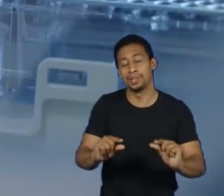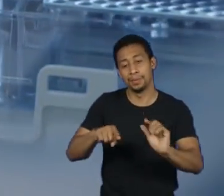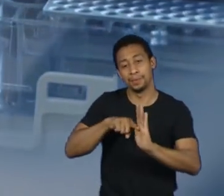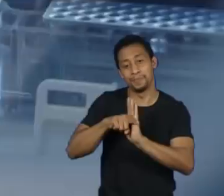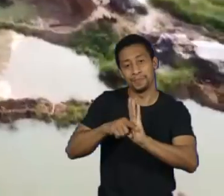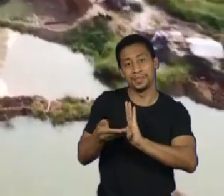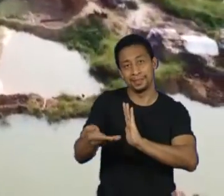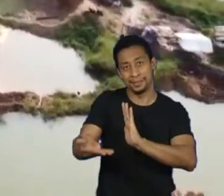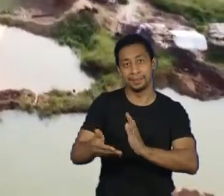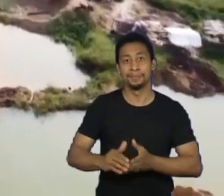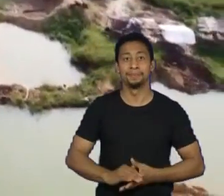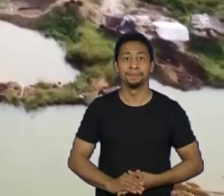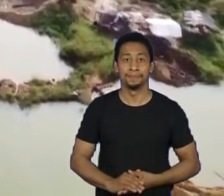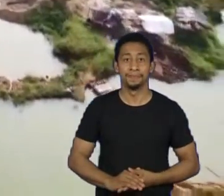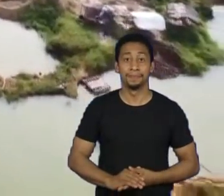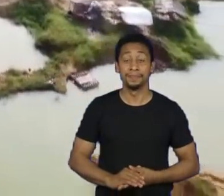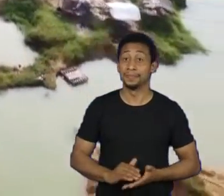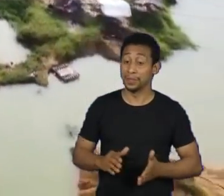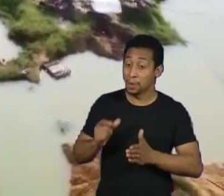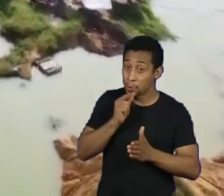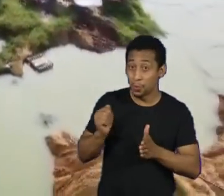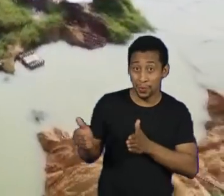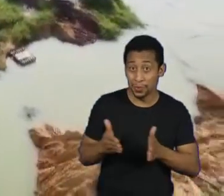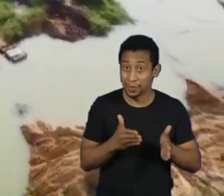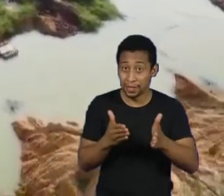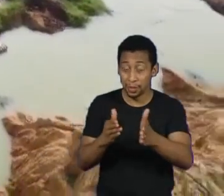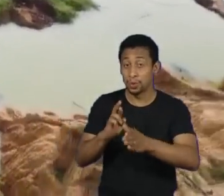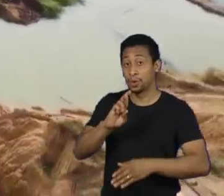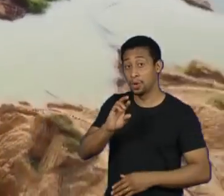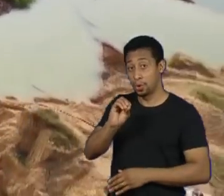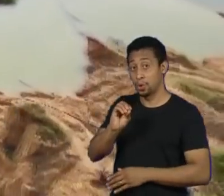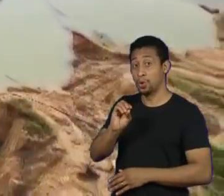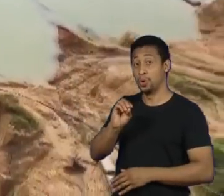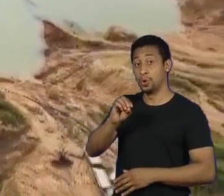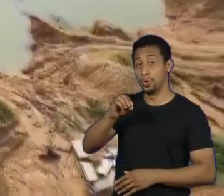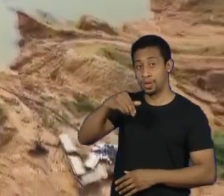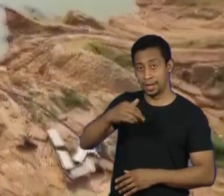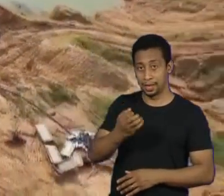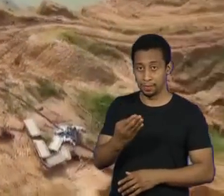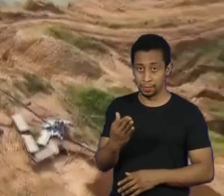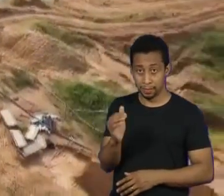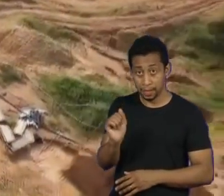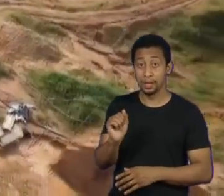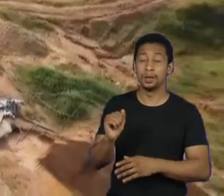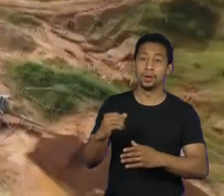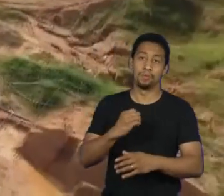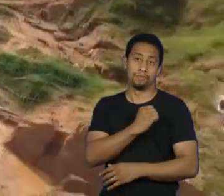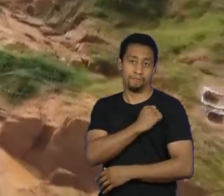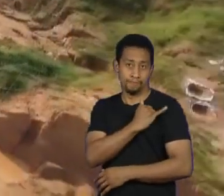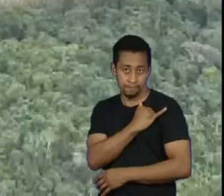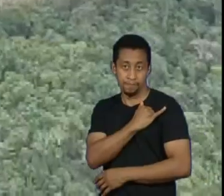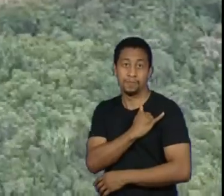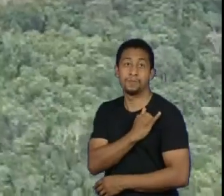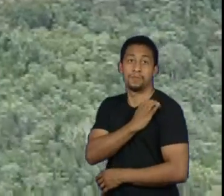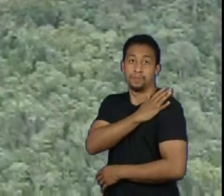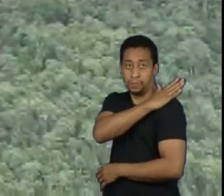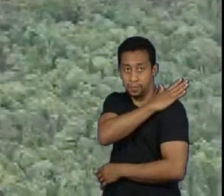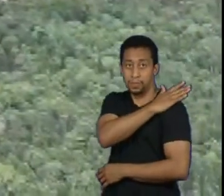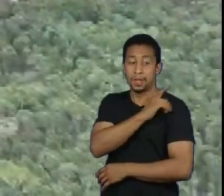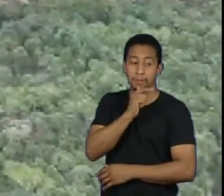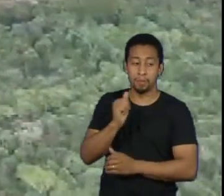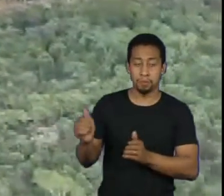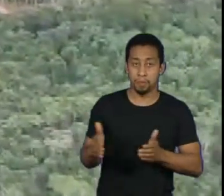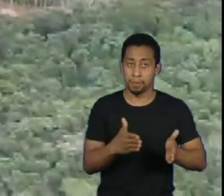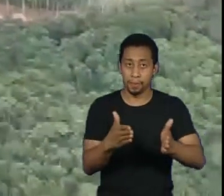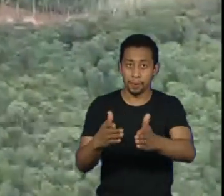pesquisas. Rios de Roraima usados pela comunidade indígena Yanomami para consumo e banho estão